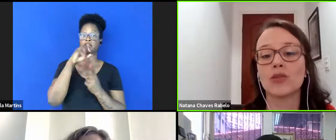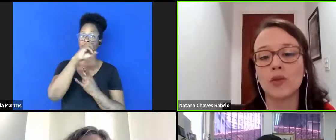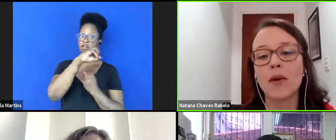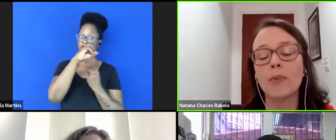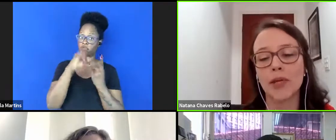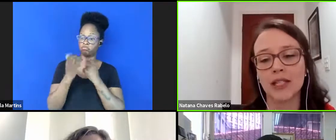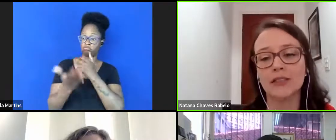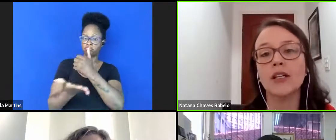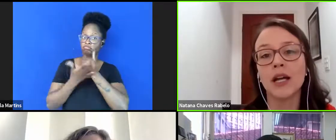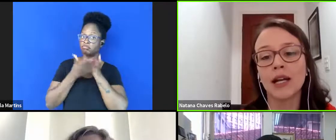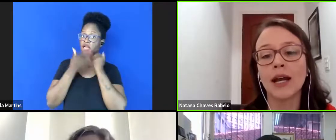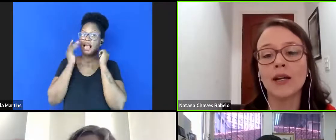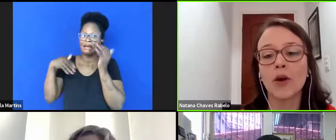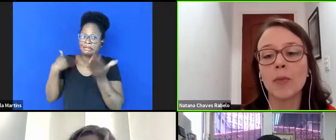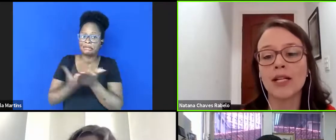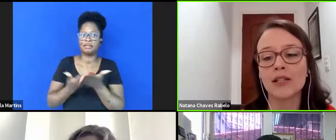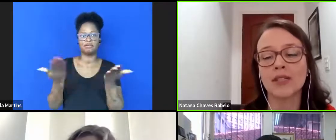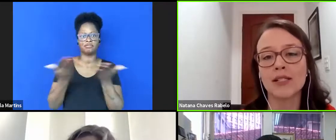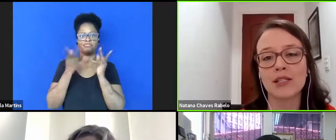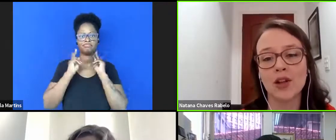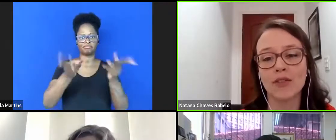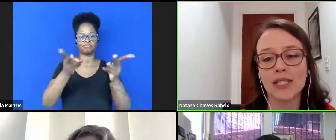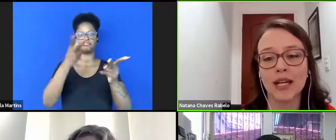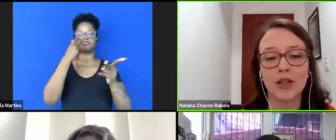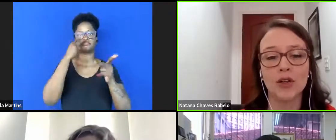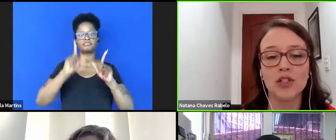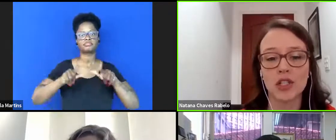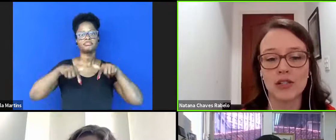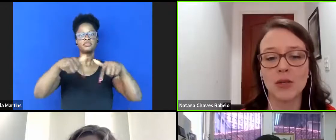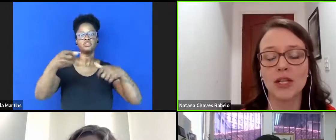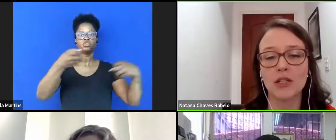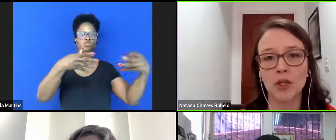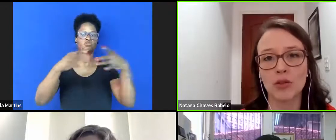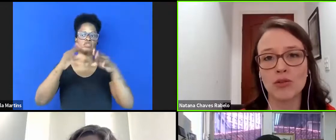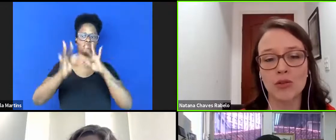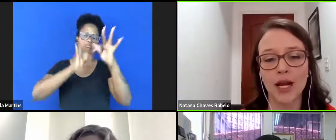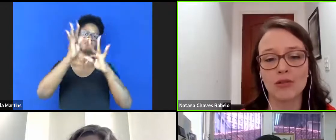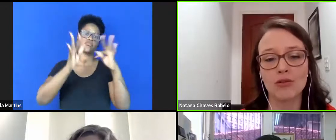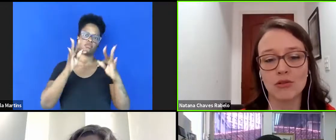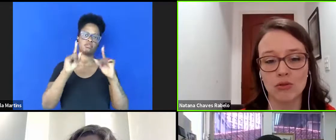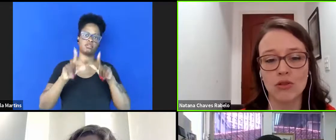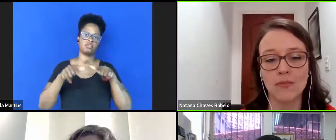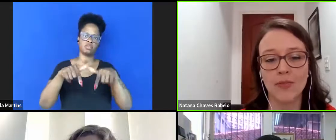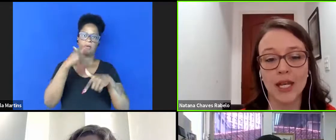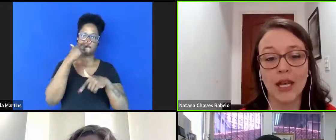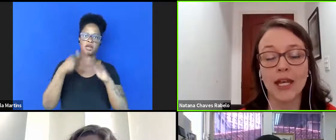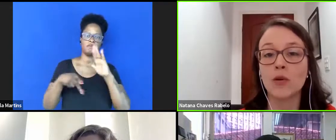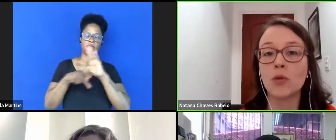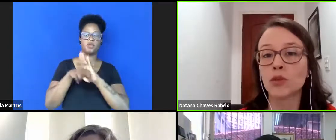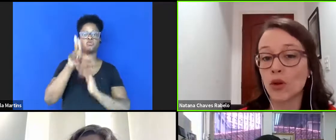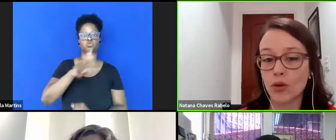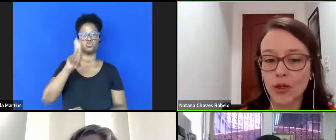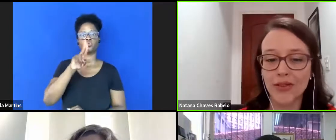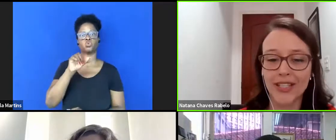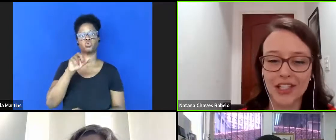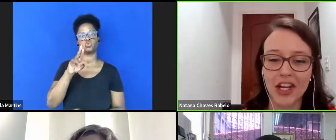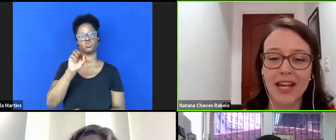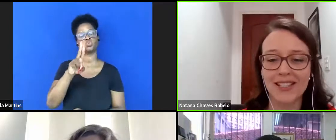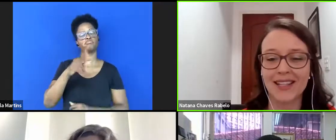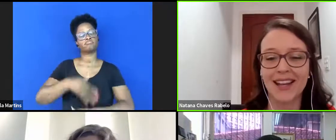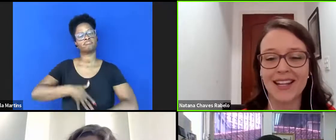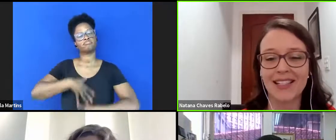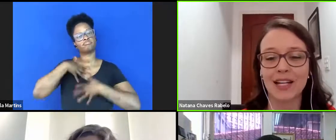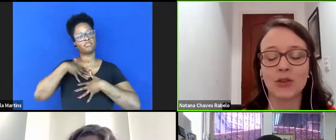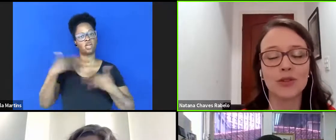e continuam apoiando na incorporação dessas novas tecnologias no atendimento aos usuários do SUS. E com muito orgulho, eu